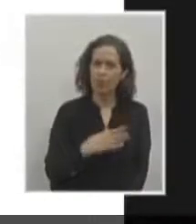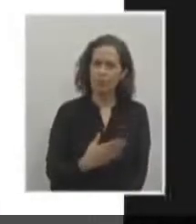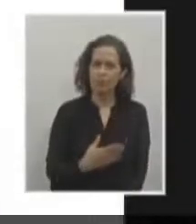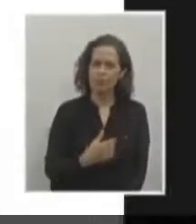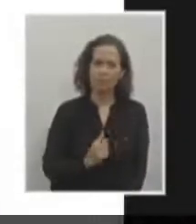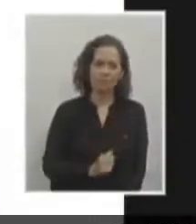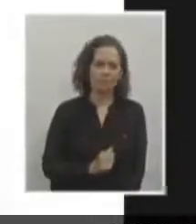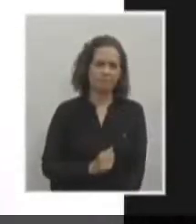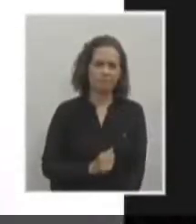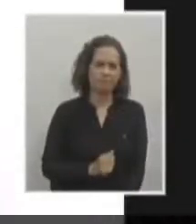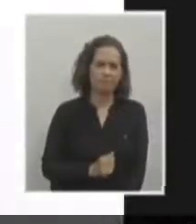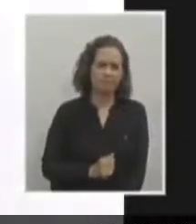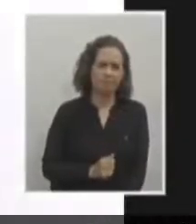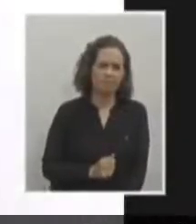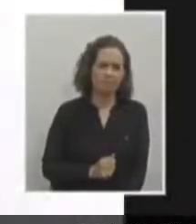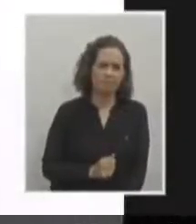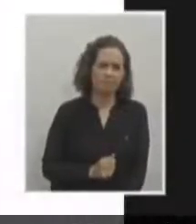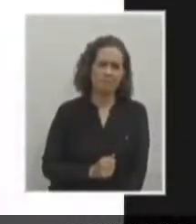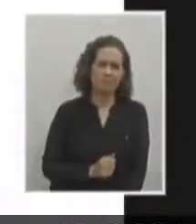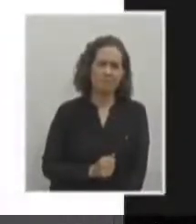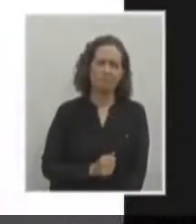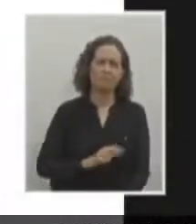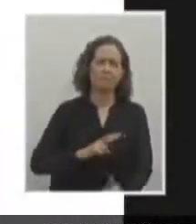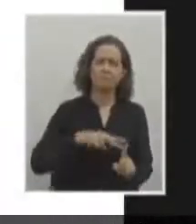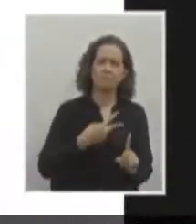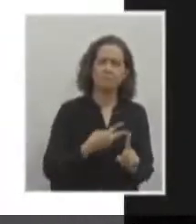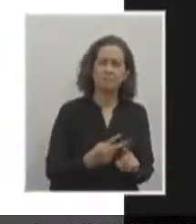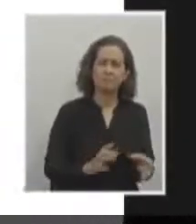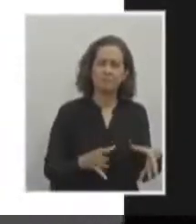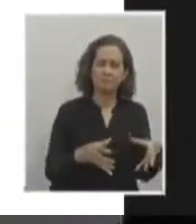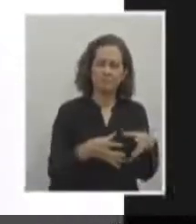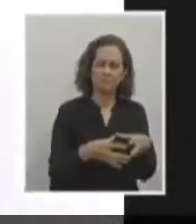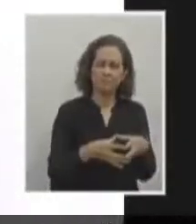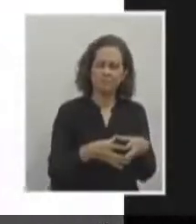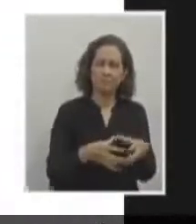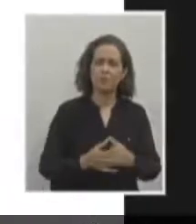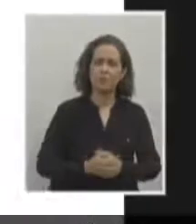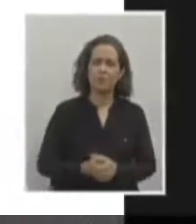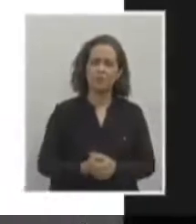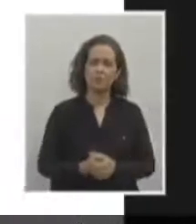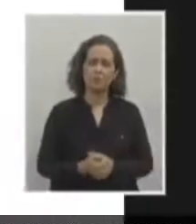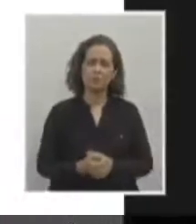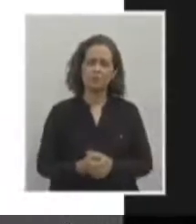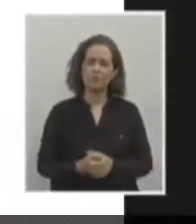turma, onde ele pegava outra turma em outro horário. A gente não tem para ele,